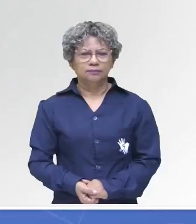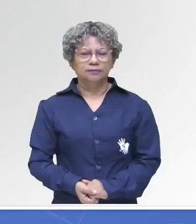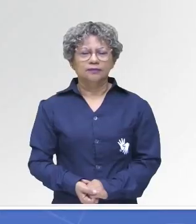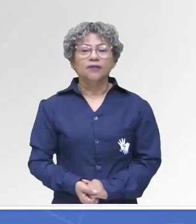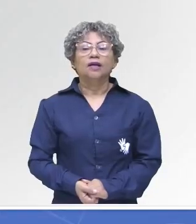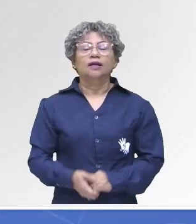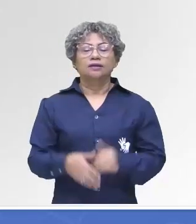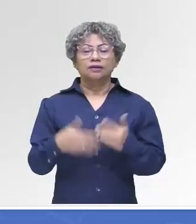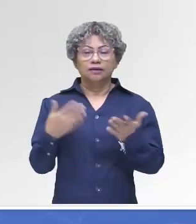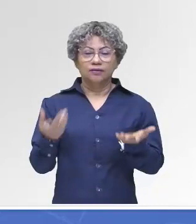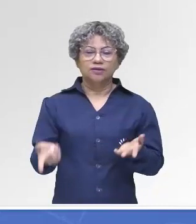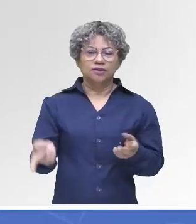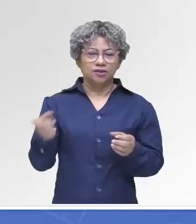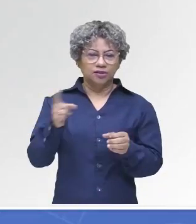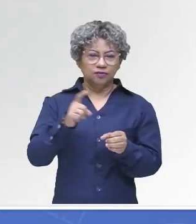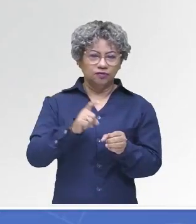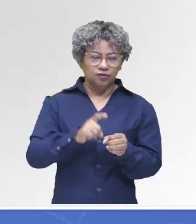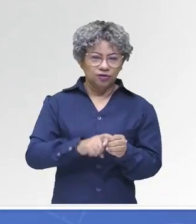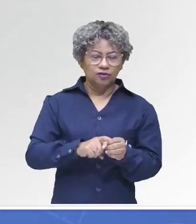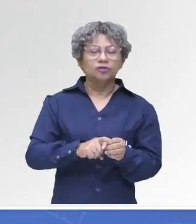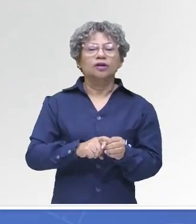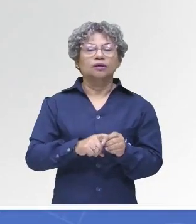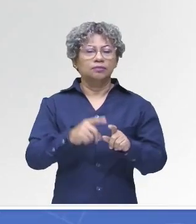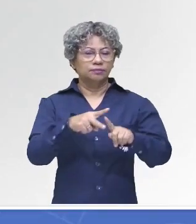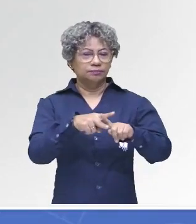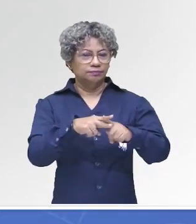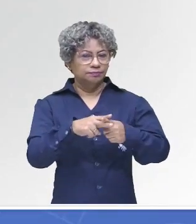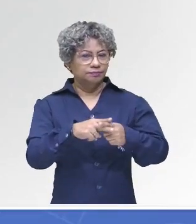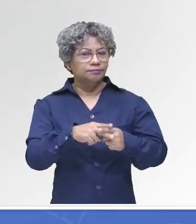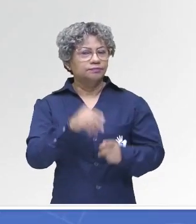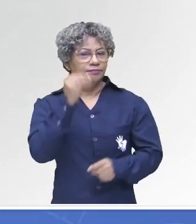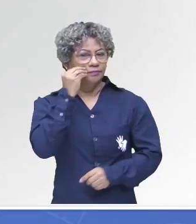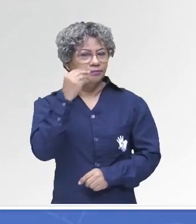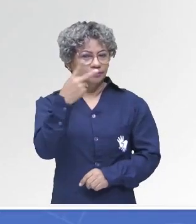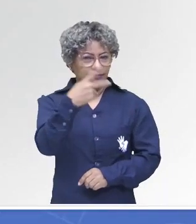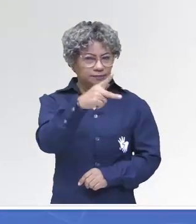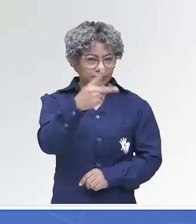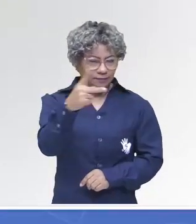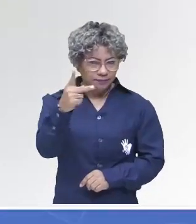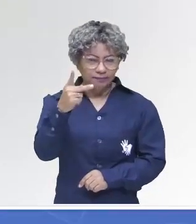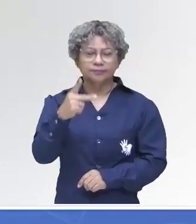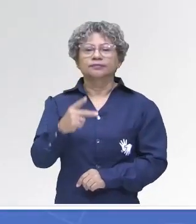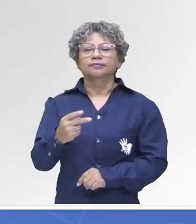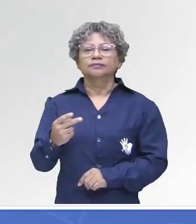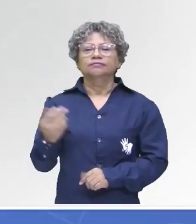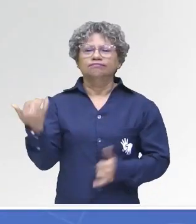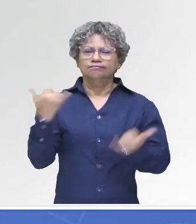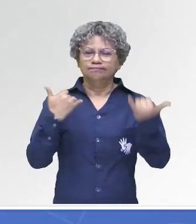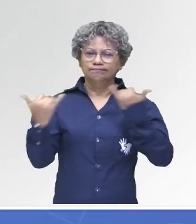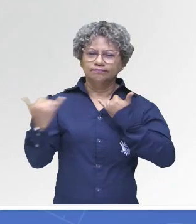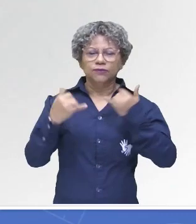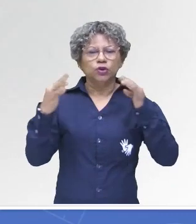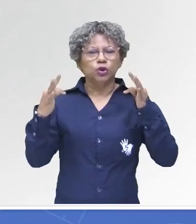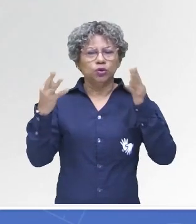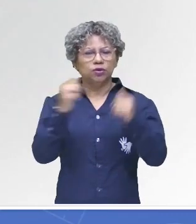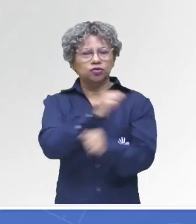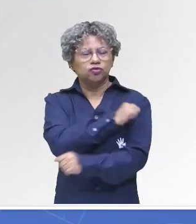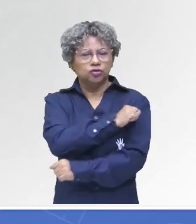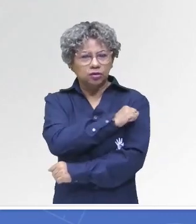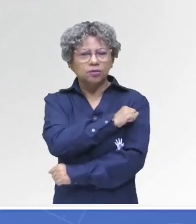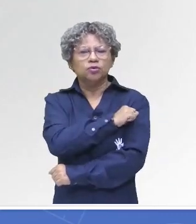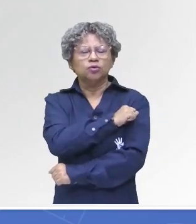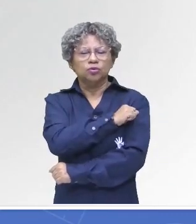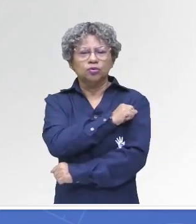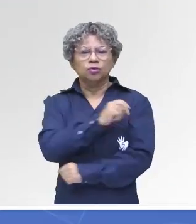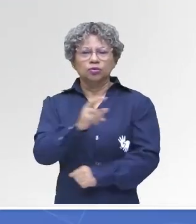Olá pessoal, estamos de volta aí para conferir a resposta de vocês. Eu estava dando uma olhadinha ali no chat, todo mundo respondendo a segunda questão,